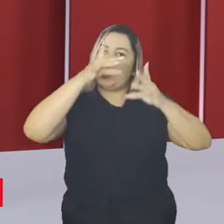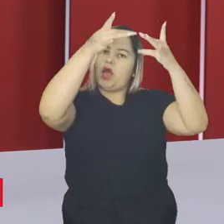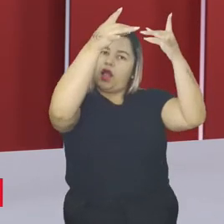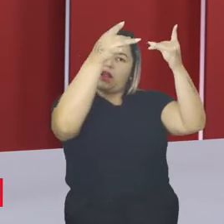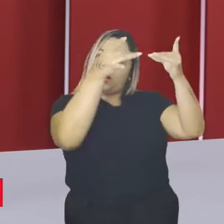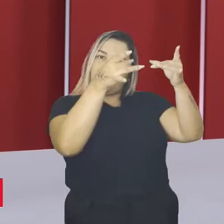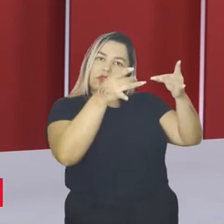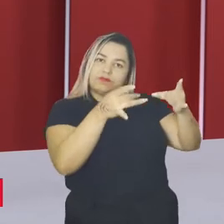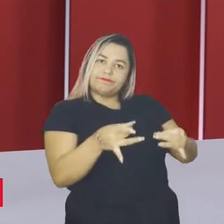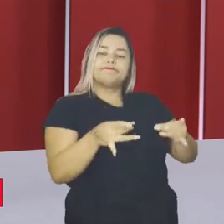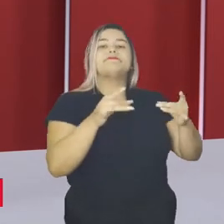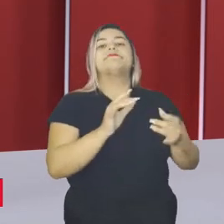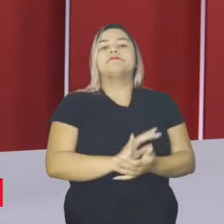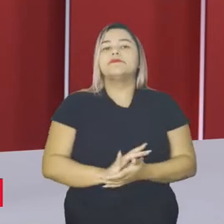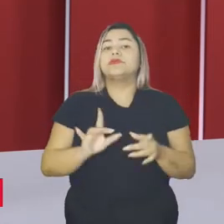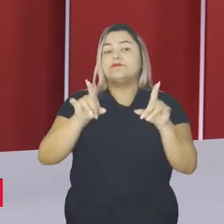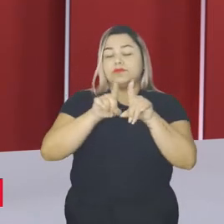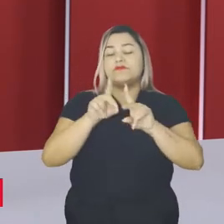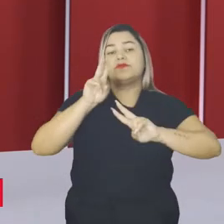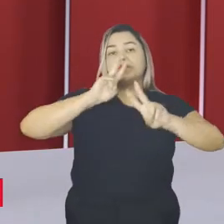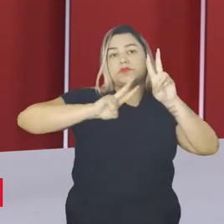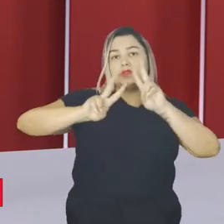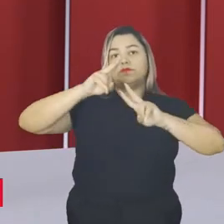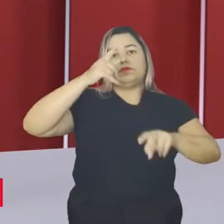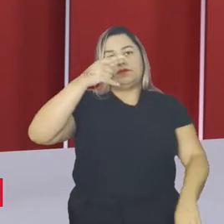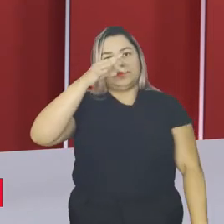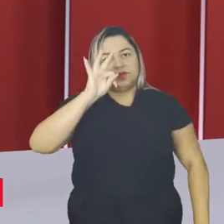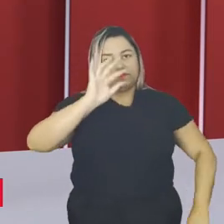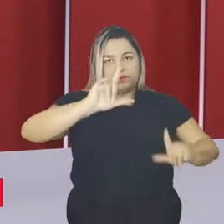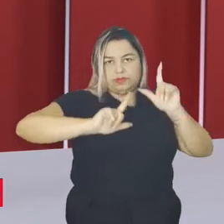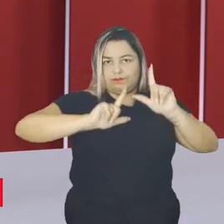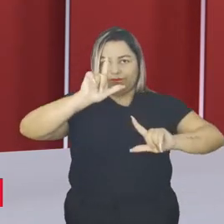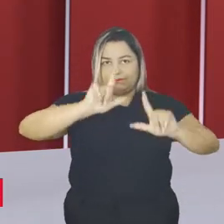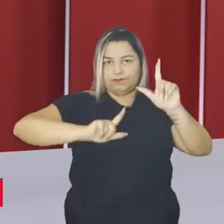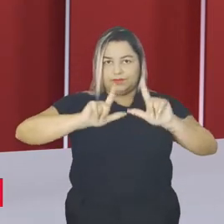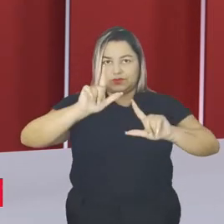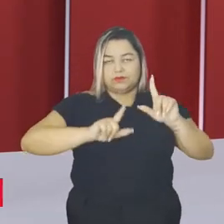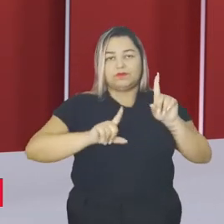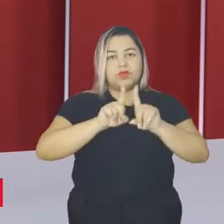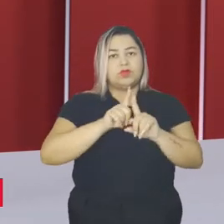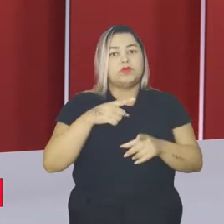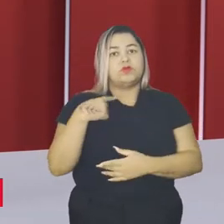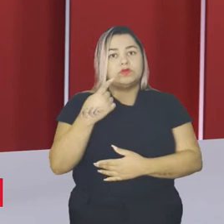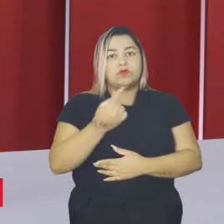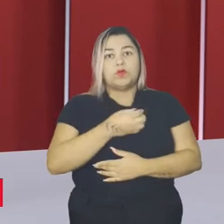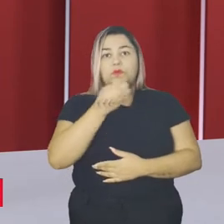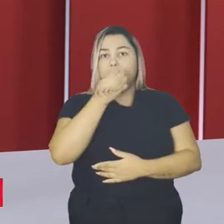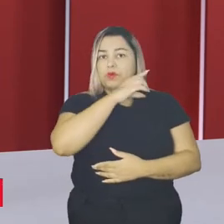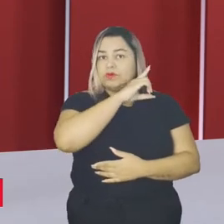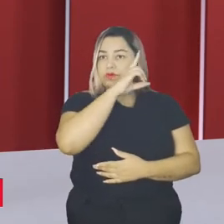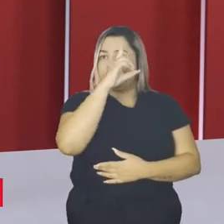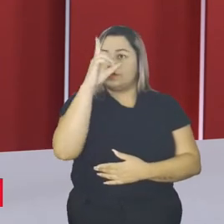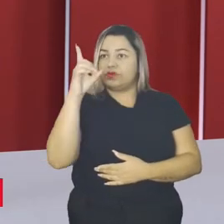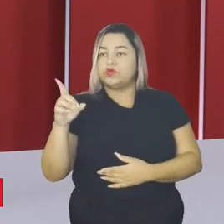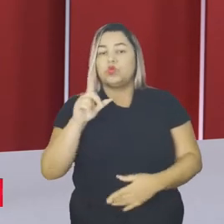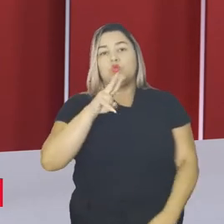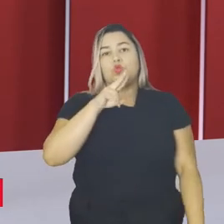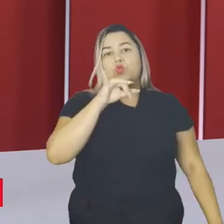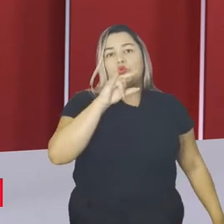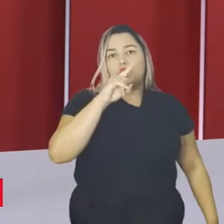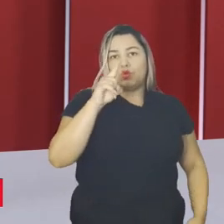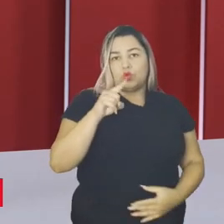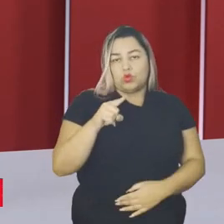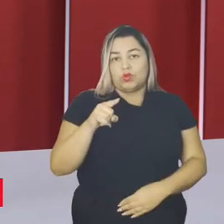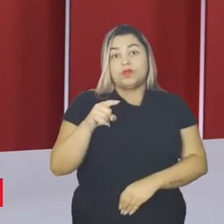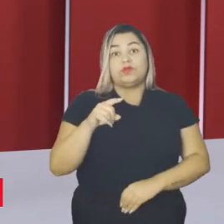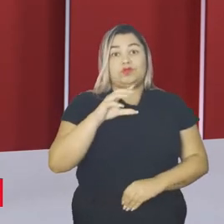detalhes também, né? A gente acompanha aqui na TV PT, mas também dá uma passadinha lá no nosso portal. Bom dia para você, Luiz Carlos Cogu,